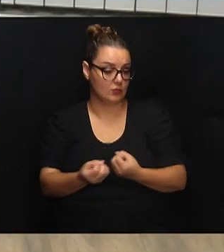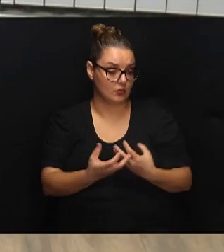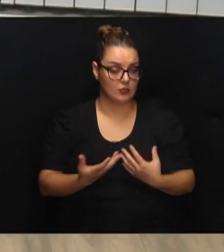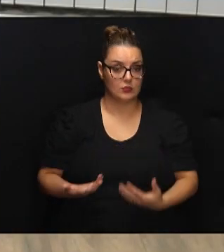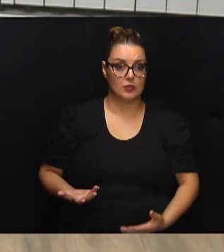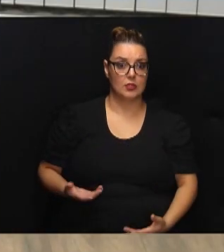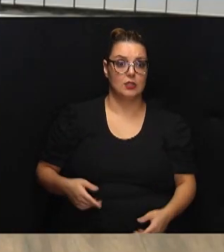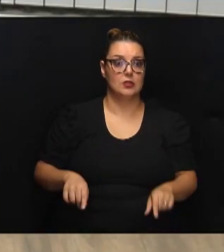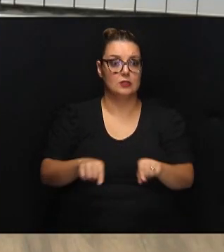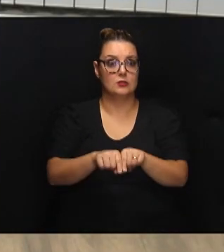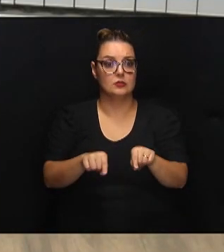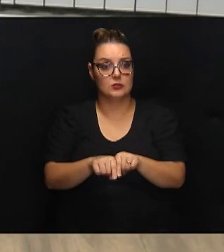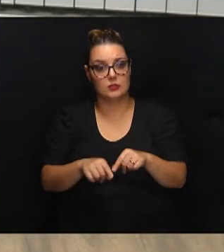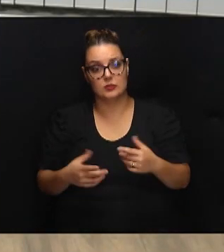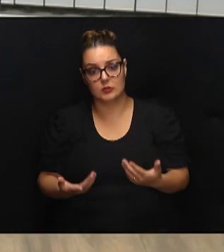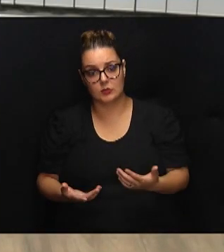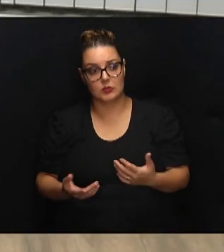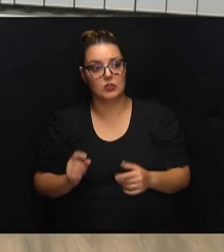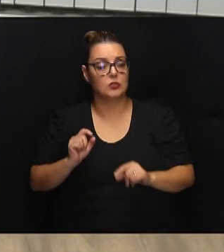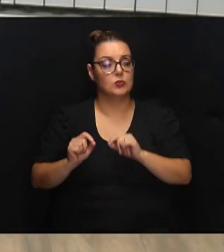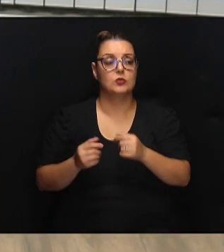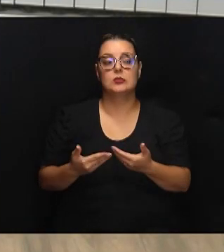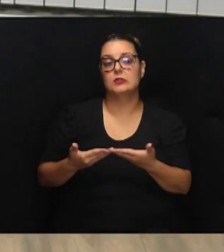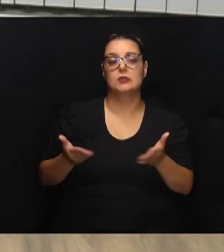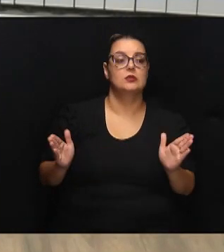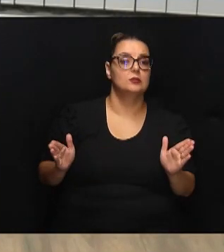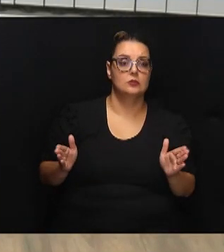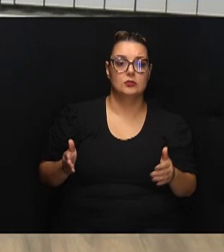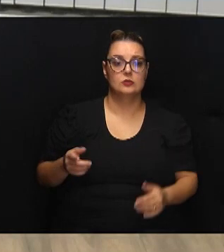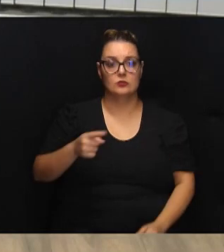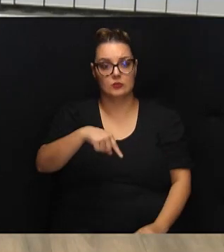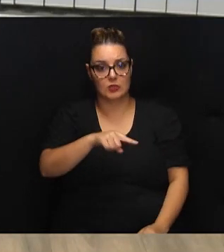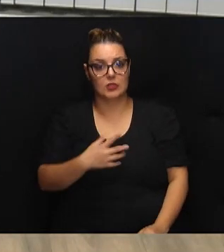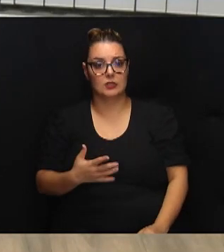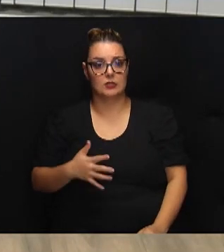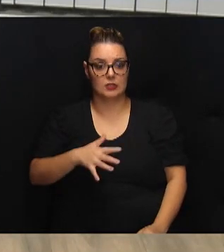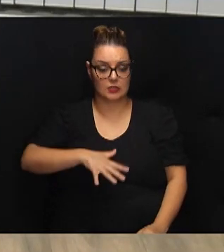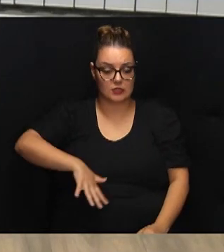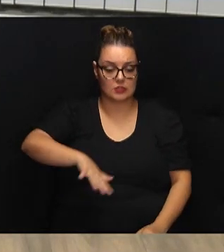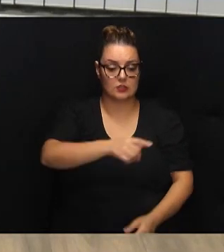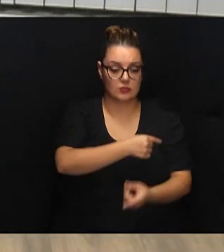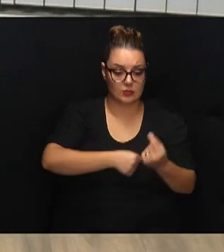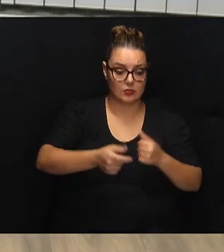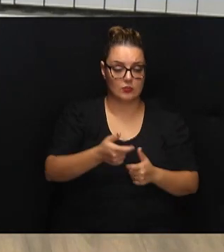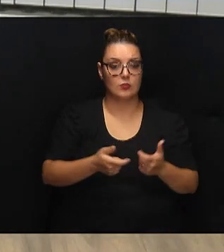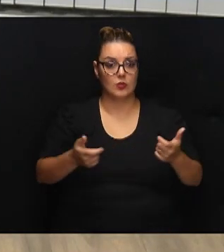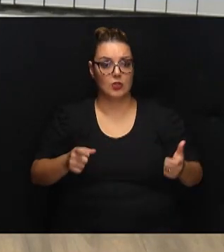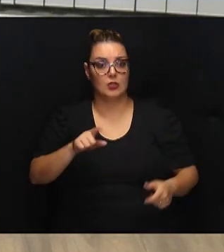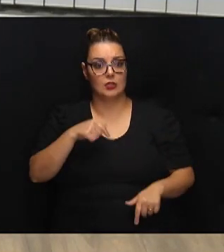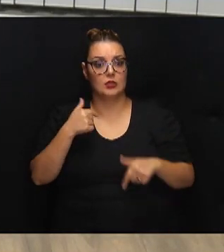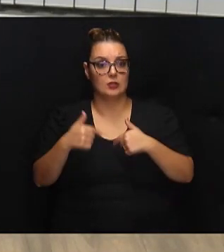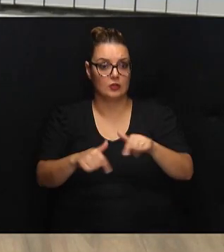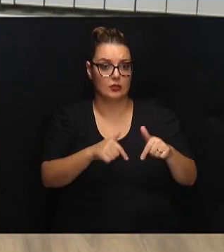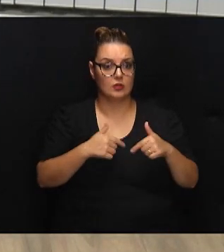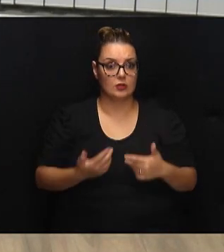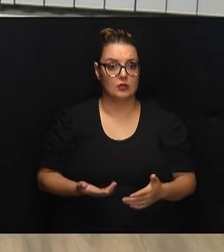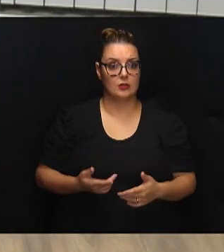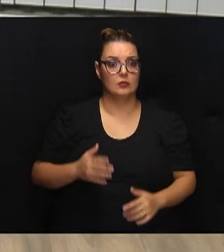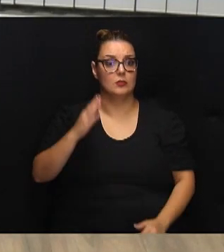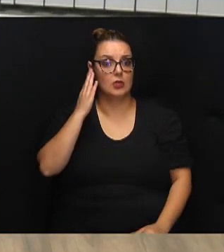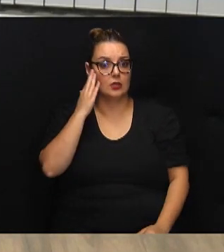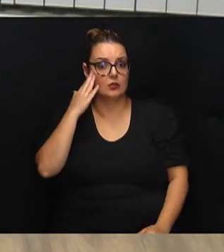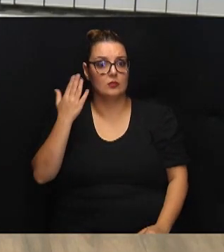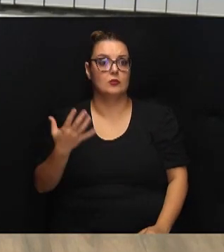e também o que está disponível para ela nesse mercado tão amplo, né, que é o mercado de trabalho, e para que ela entenda assim